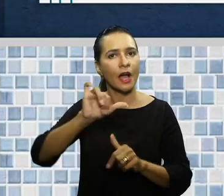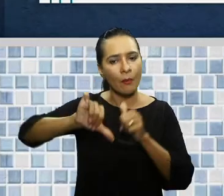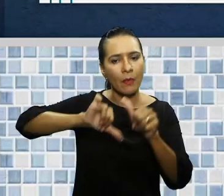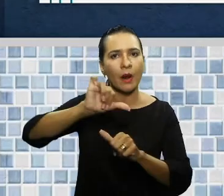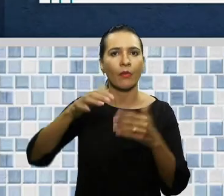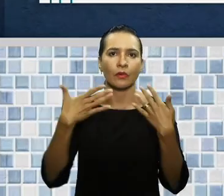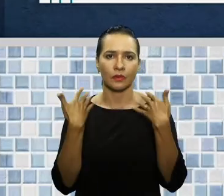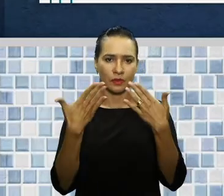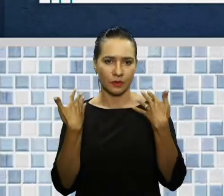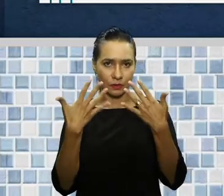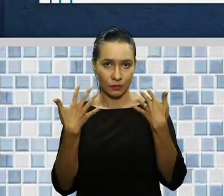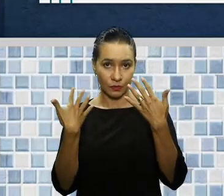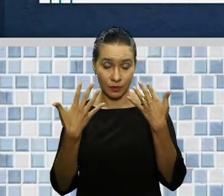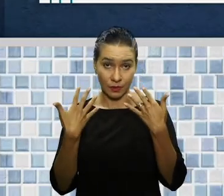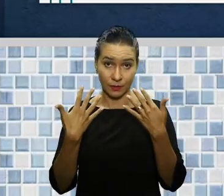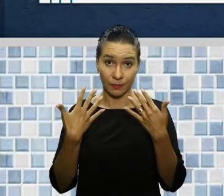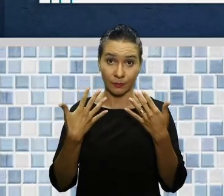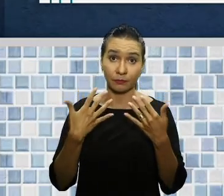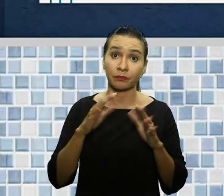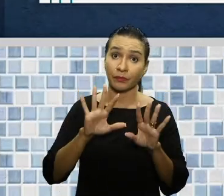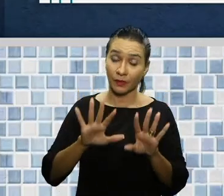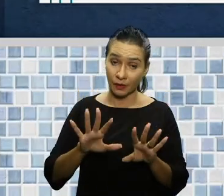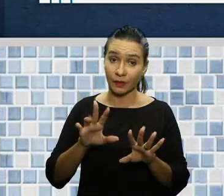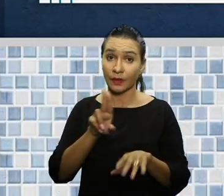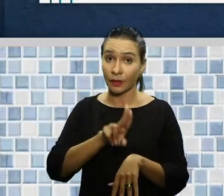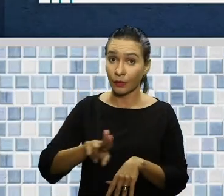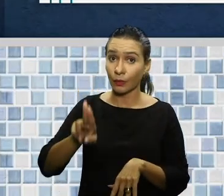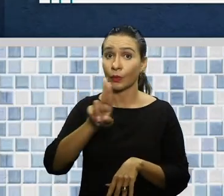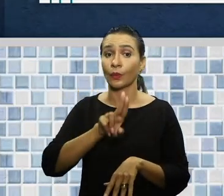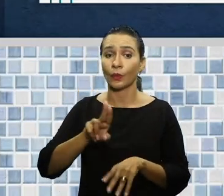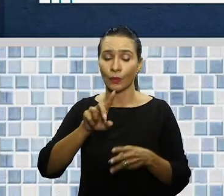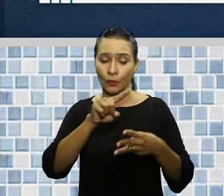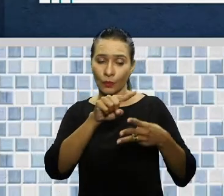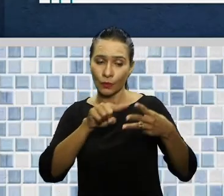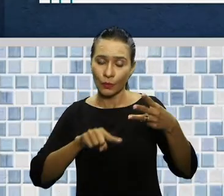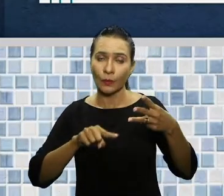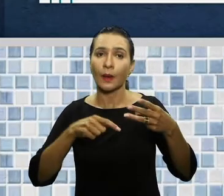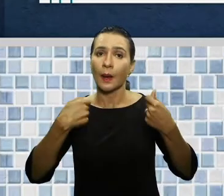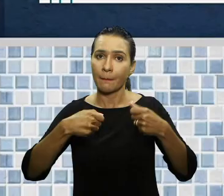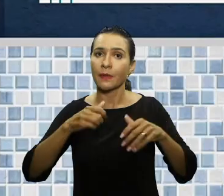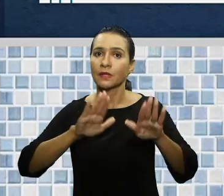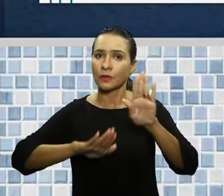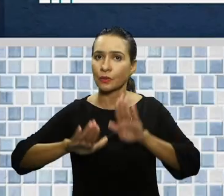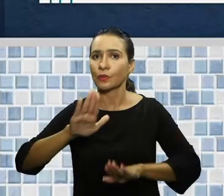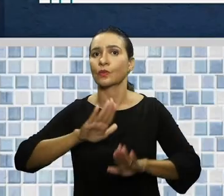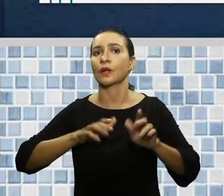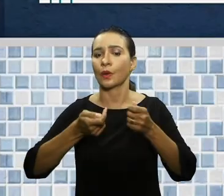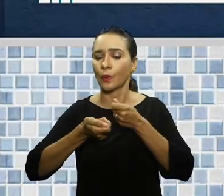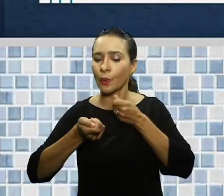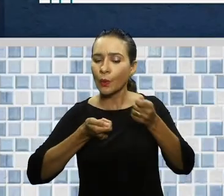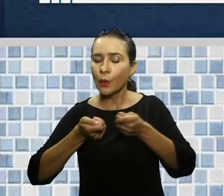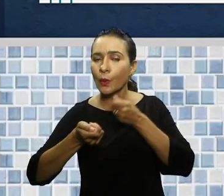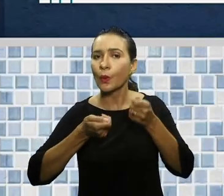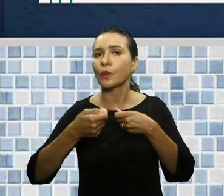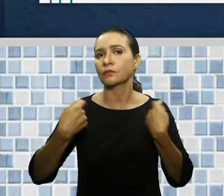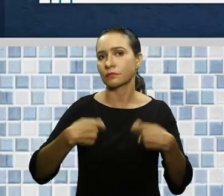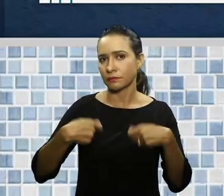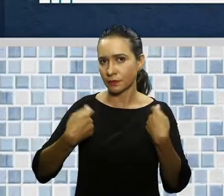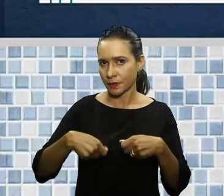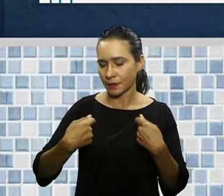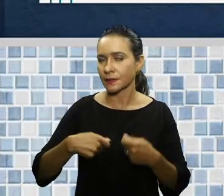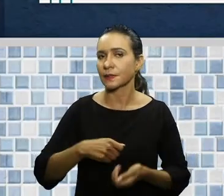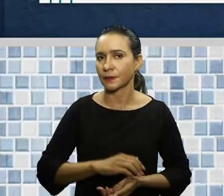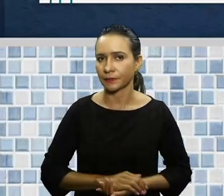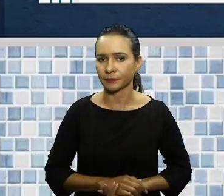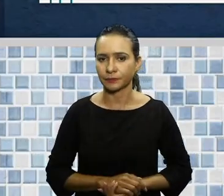mudanças climáticas. Então, essa utilização desses combustíveis vai estar bem ligado com a emissão de partículas